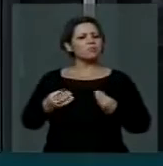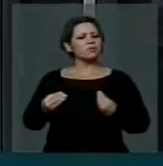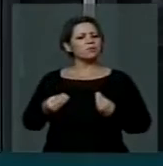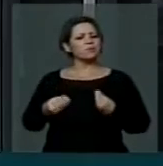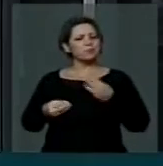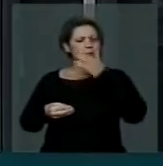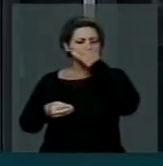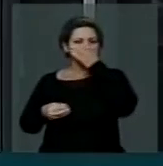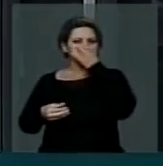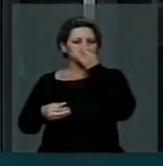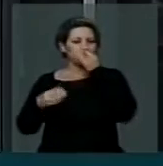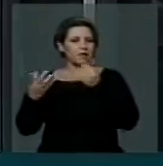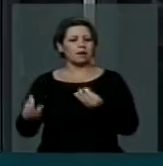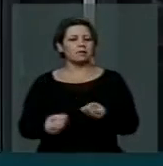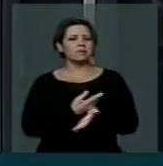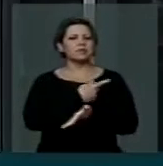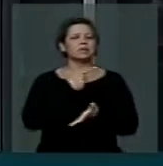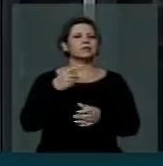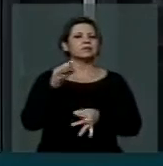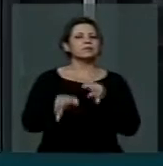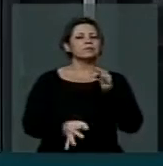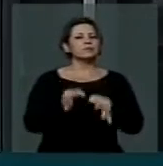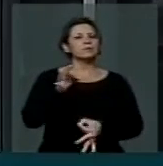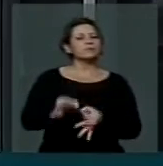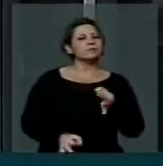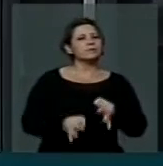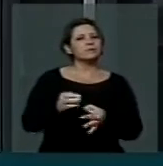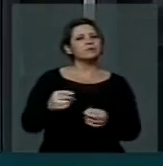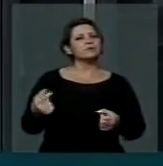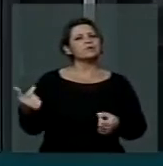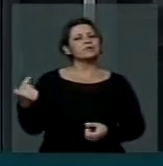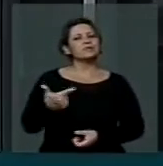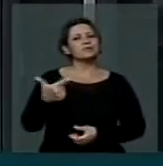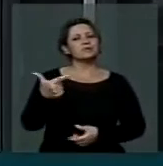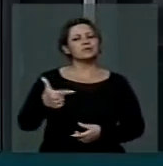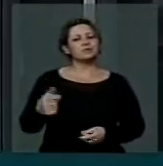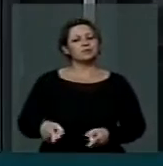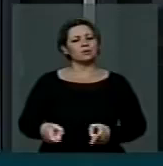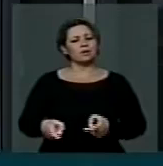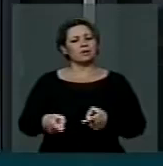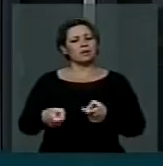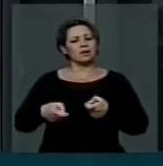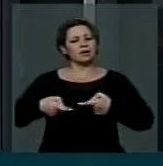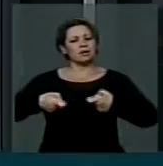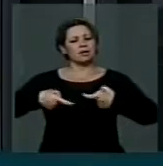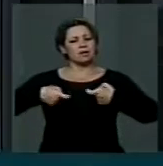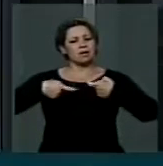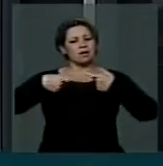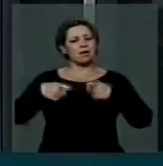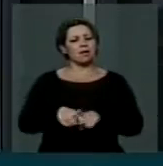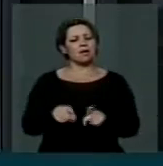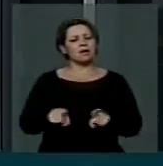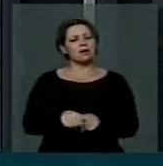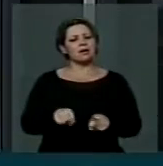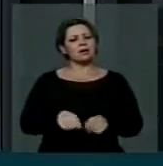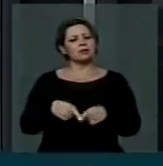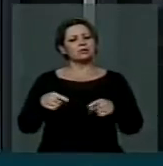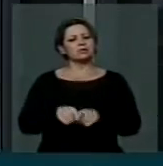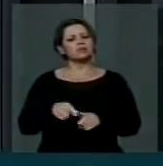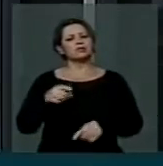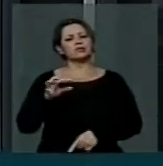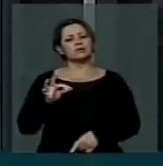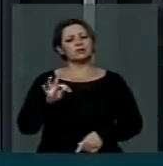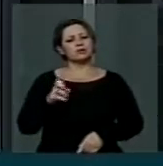deputados, instituídos para julgar os crimes cometidos na Segunda Grande Guerra, os tribunais internacionais de Nuremberg e de